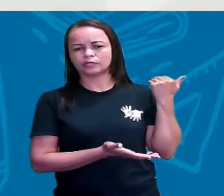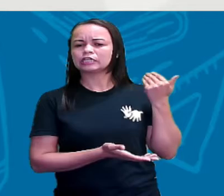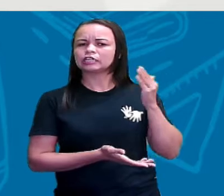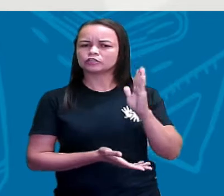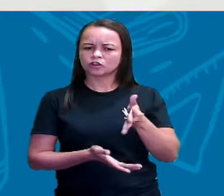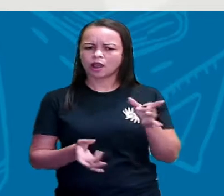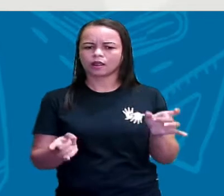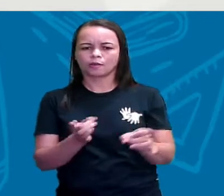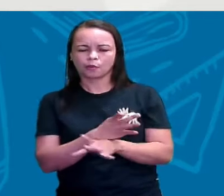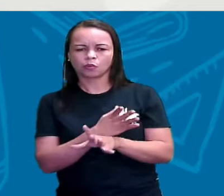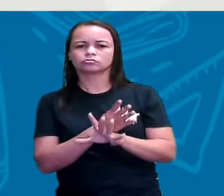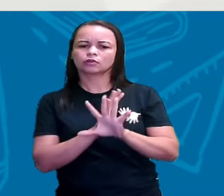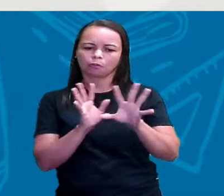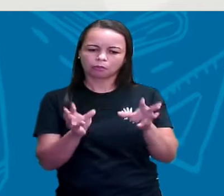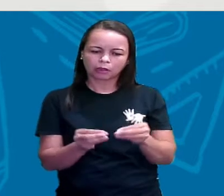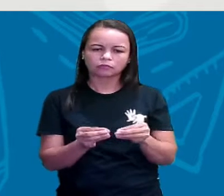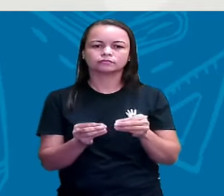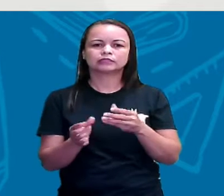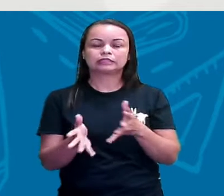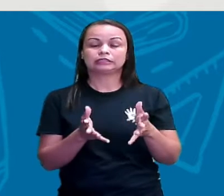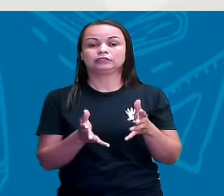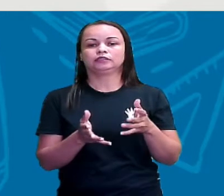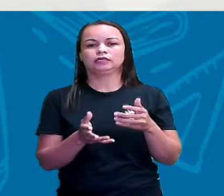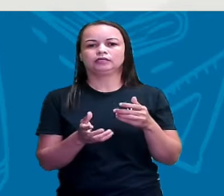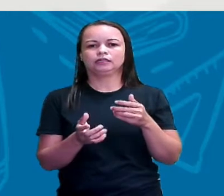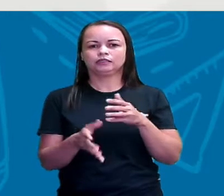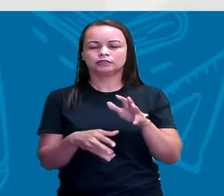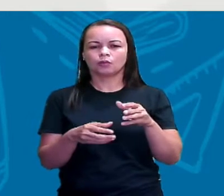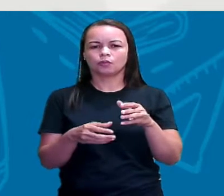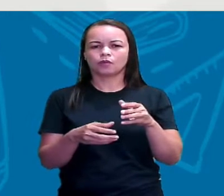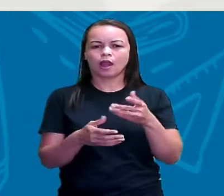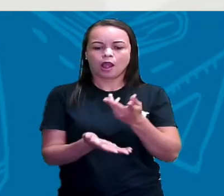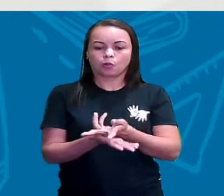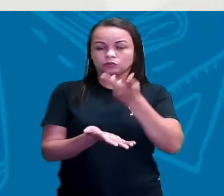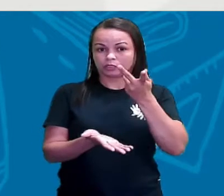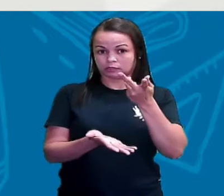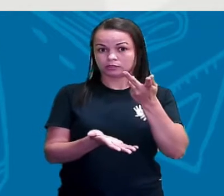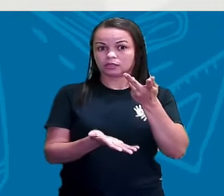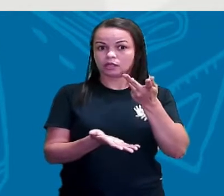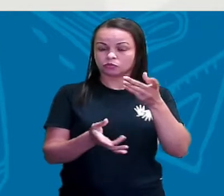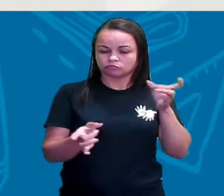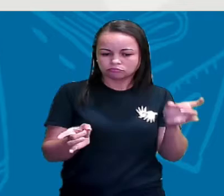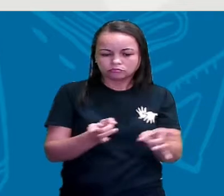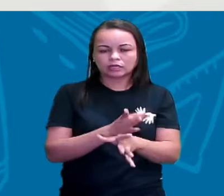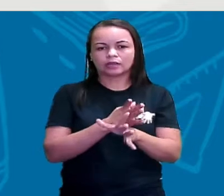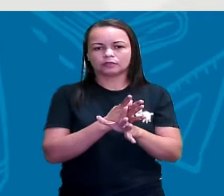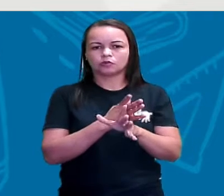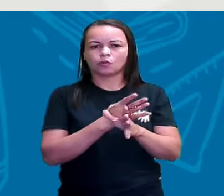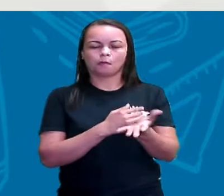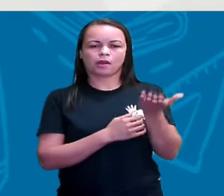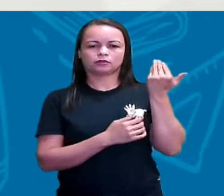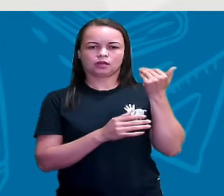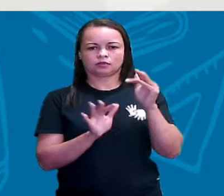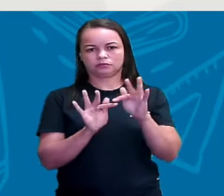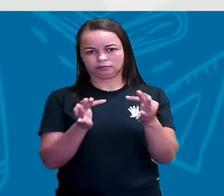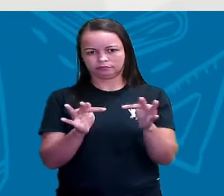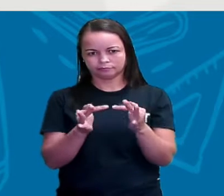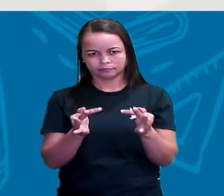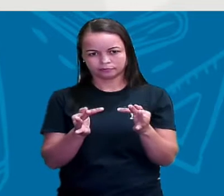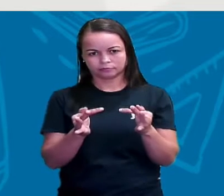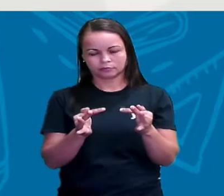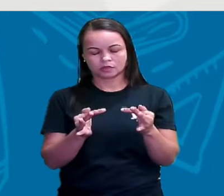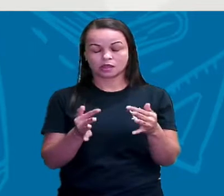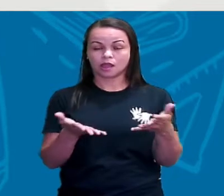então já foram concluídas. Então, nota sempre, aconteceu, já concluiu, passado simples.